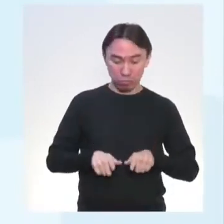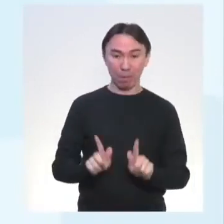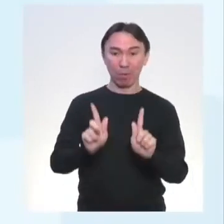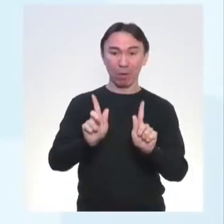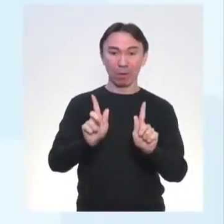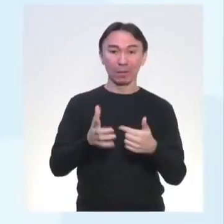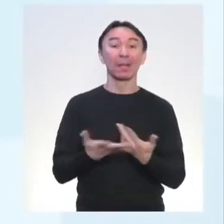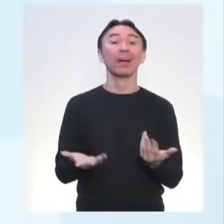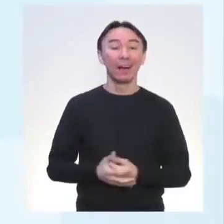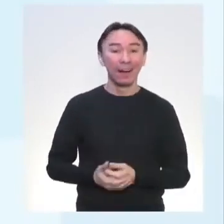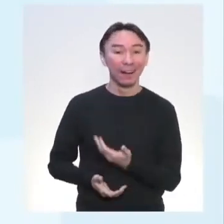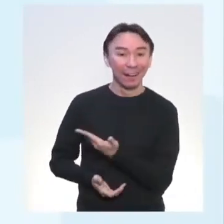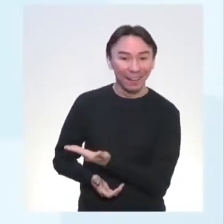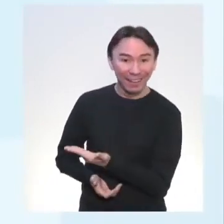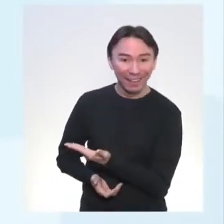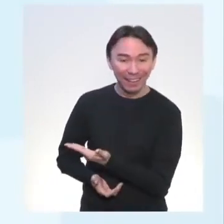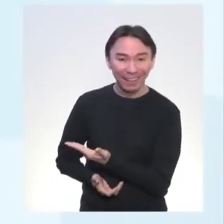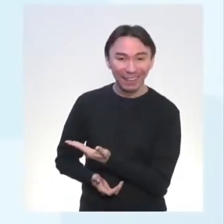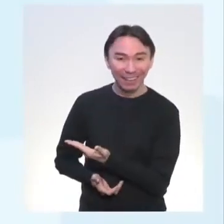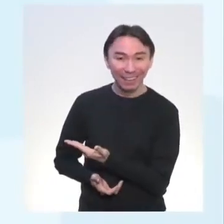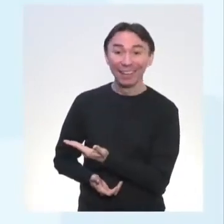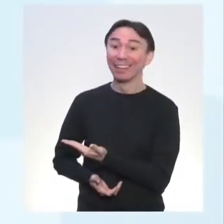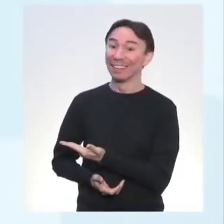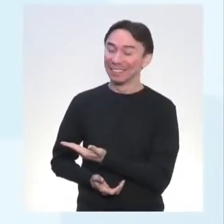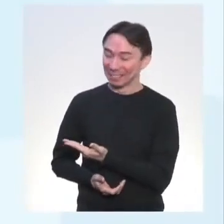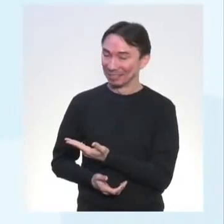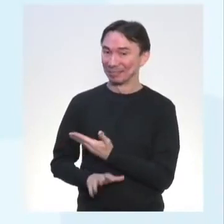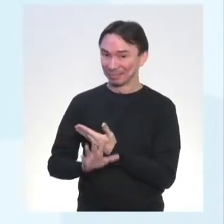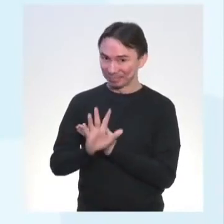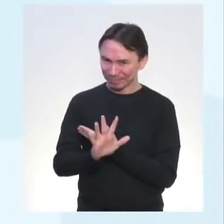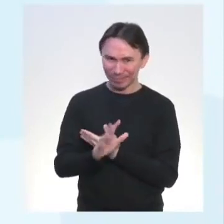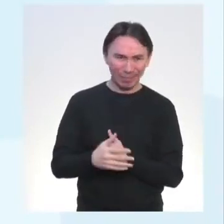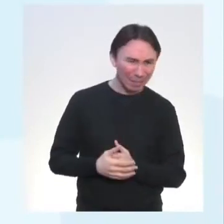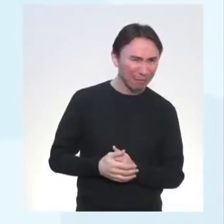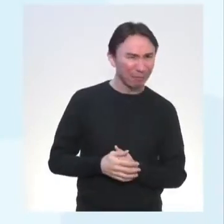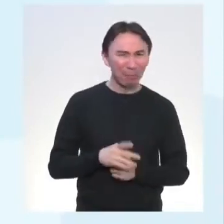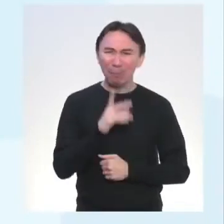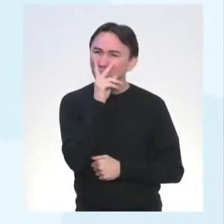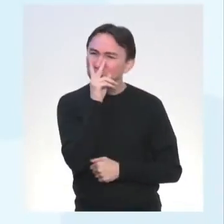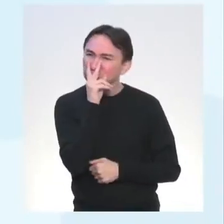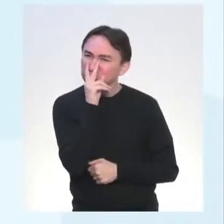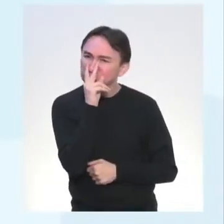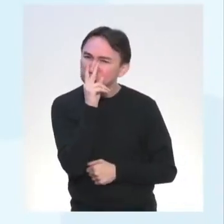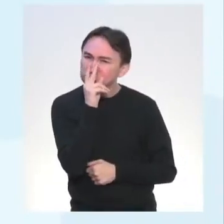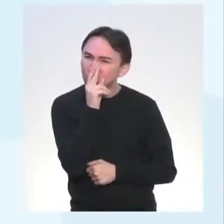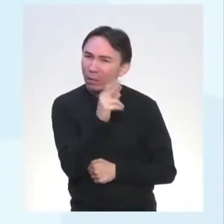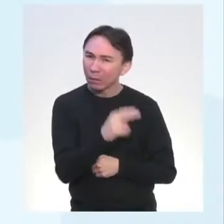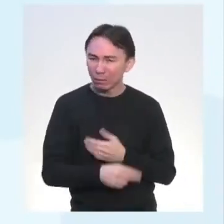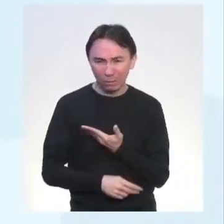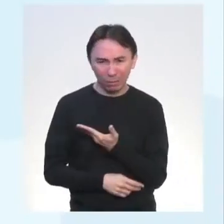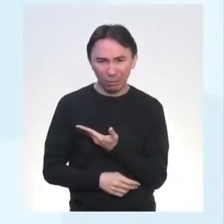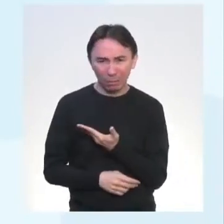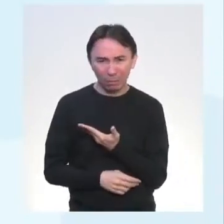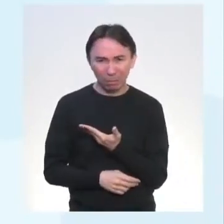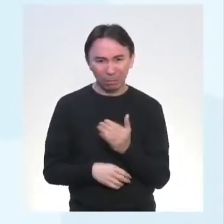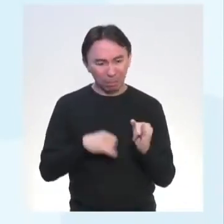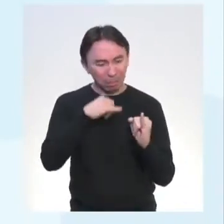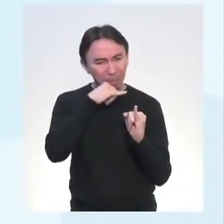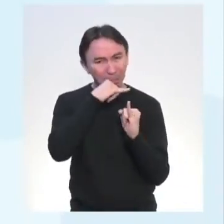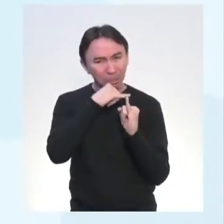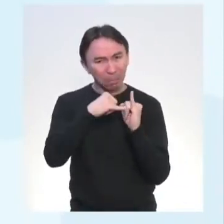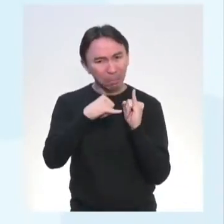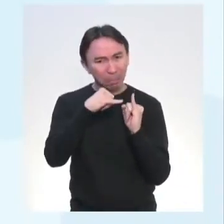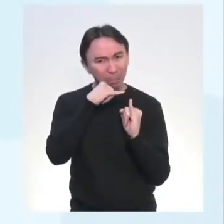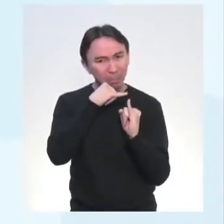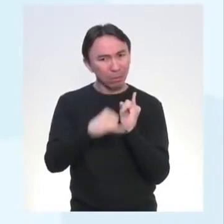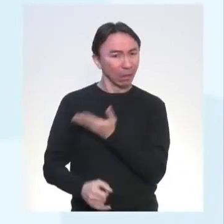Apareceu embaixo, né? A figura é parecida, né? É Sim, parecida, né? Eu vou bastante. falar de